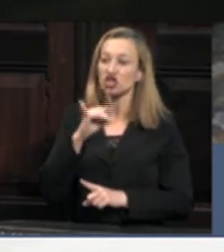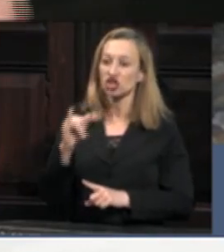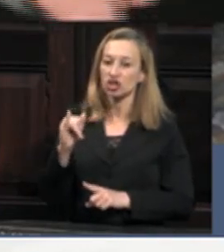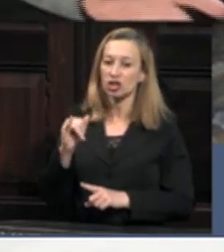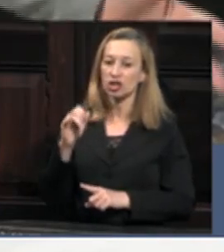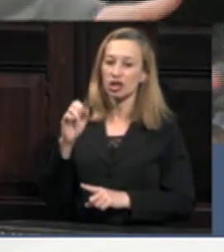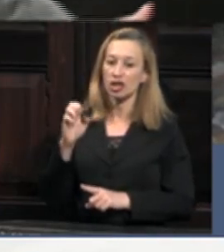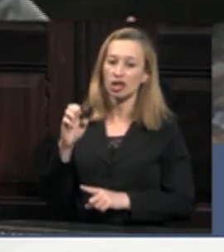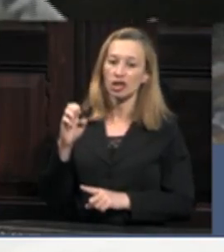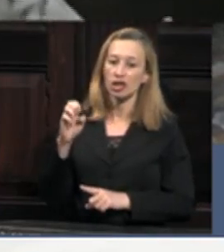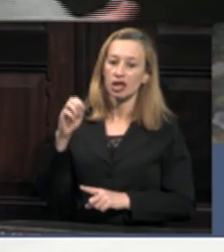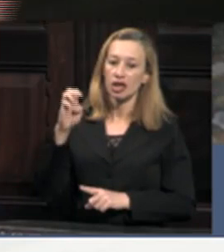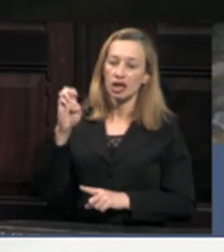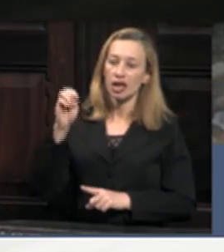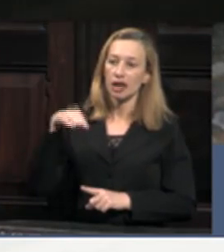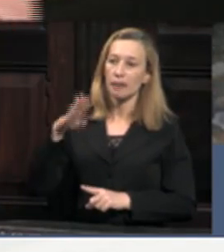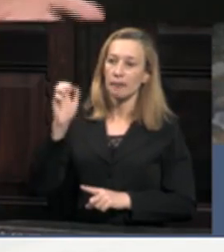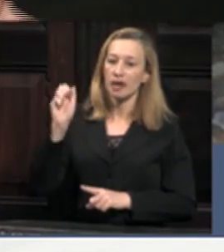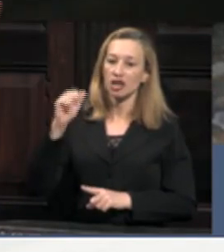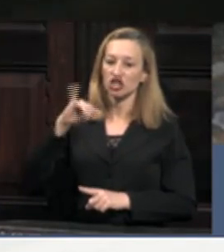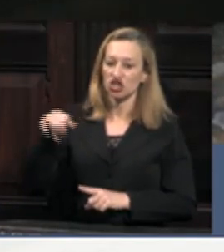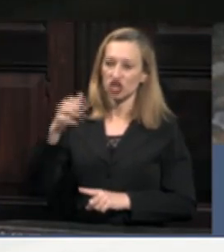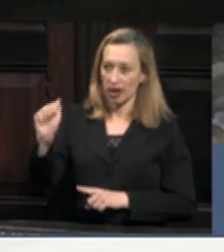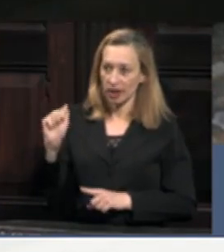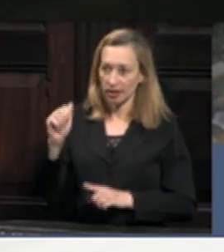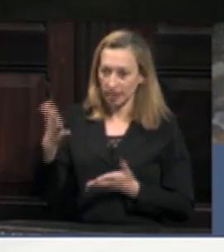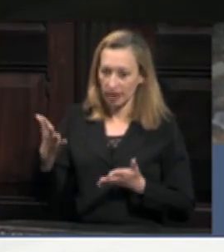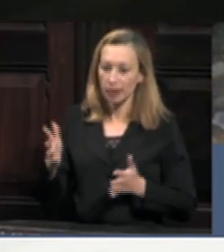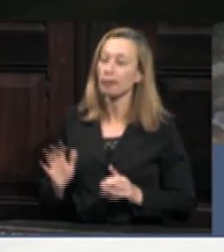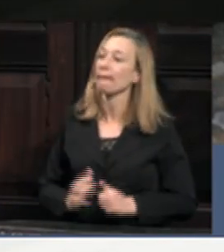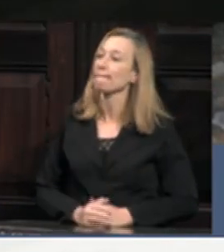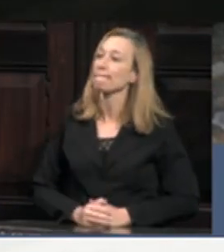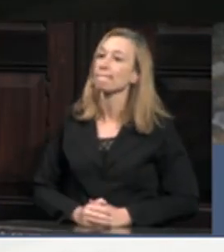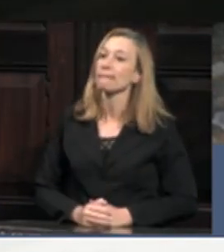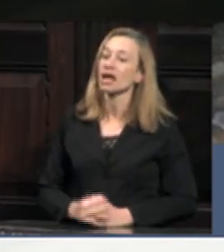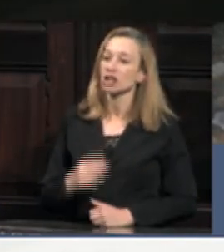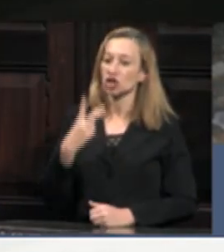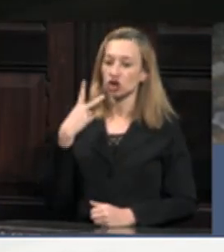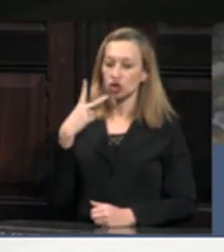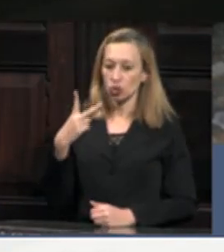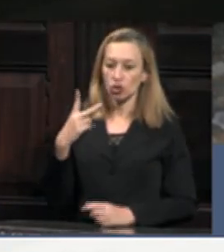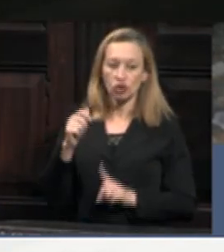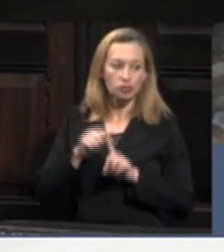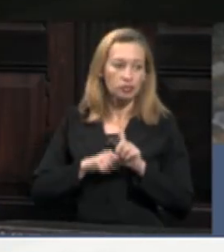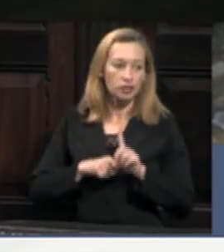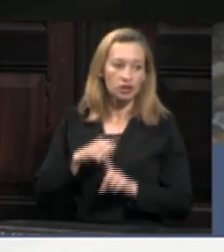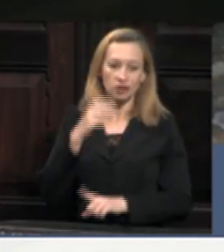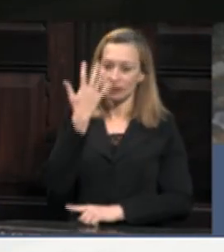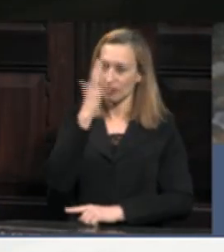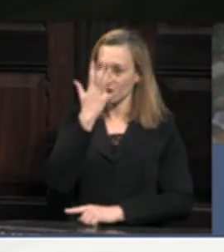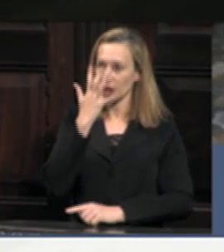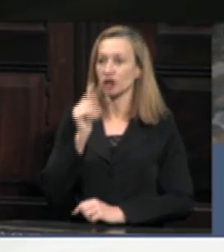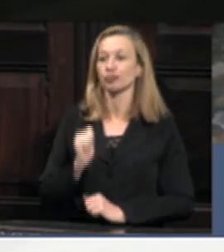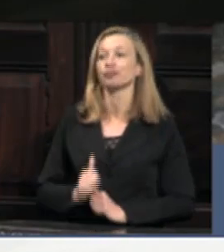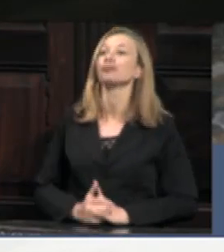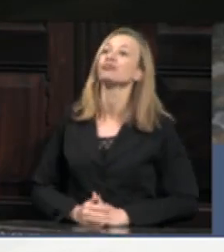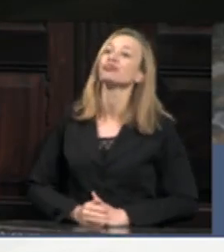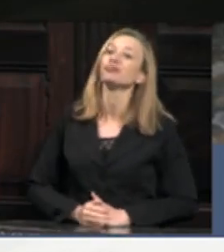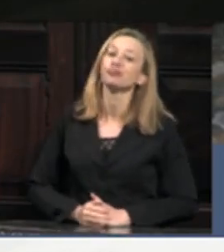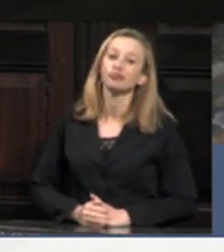o dia de se limpar, né? 2 de fevereiro, senhor, não é 1 de janeiro, é 2 de